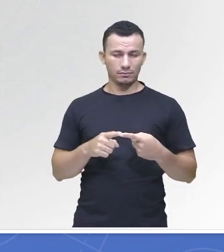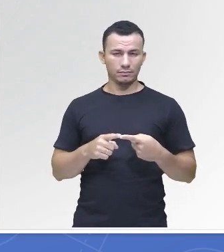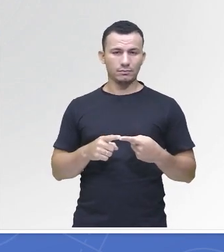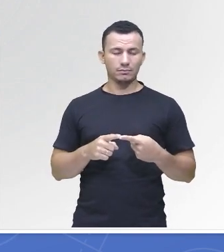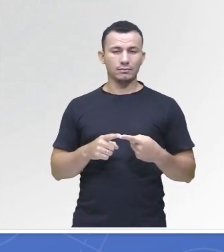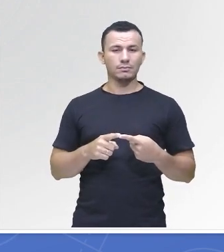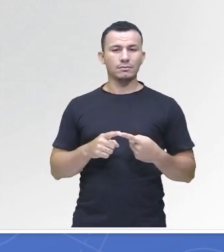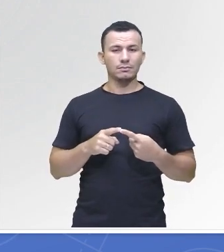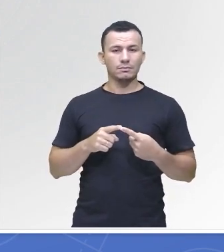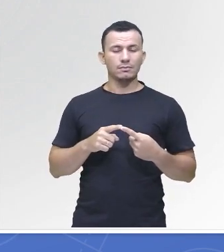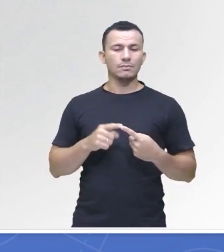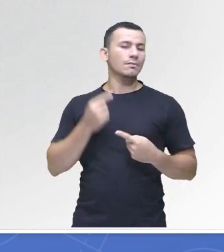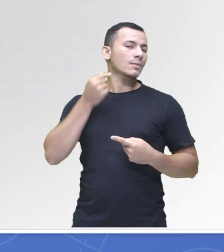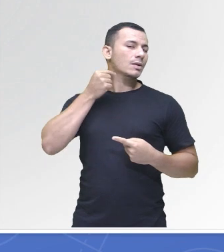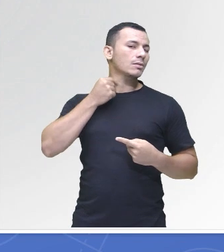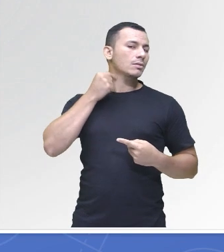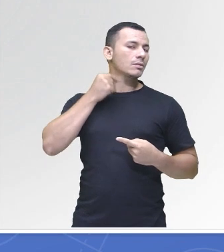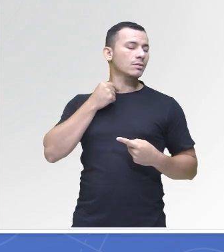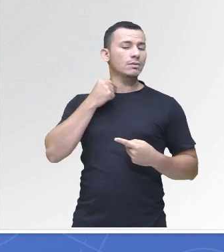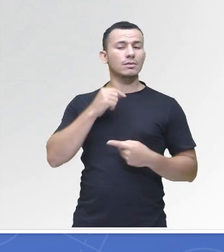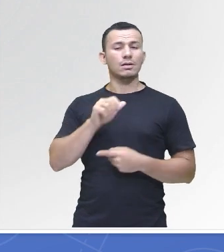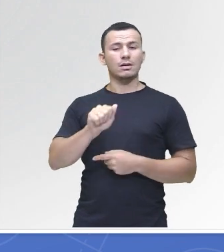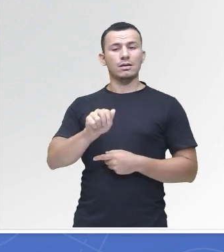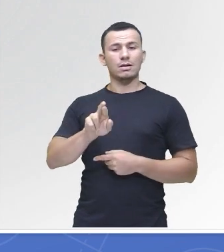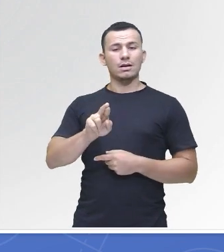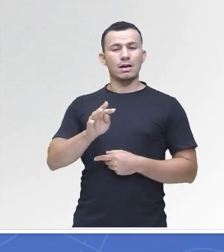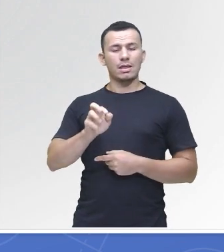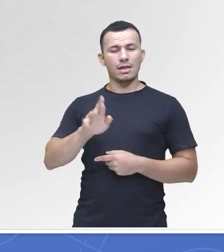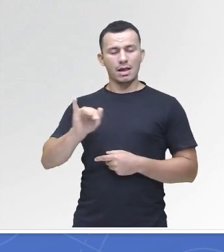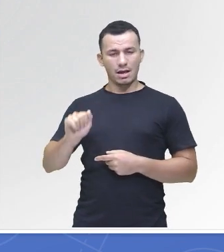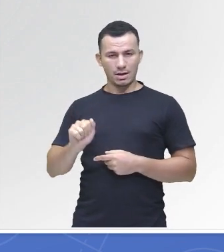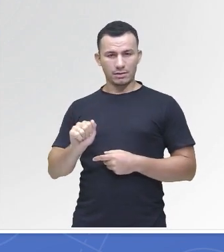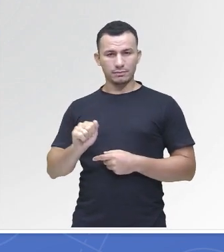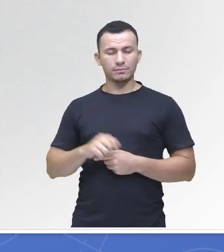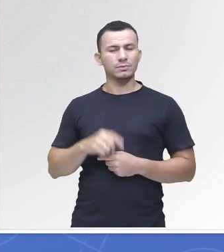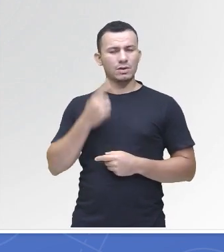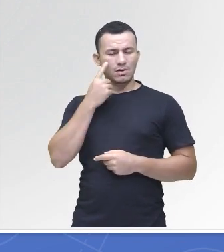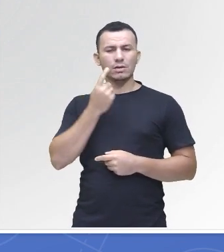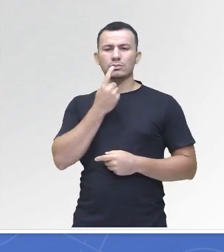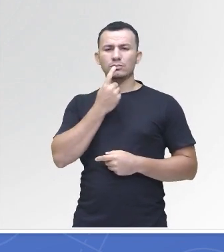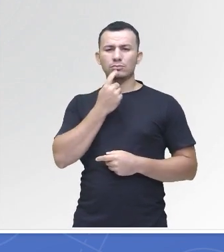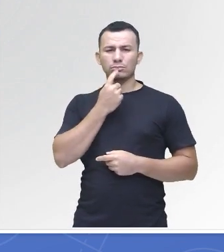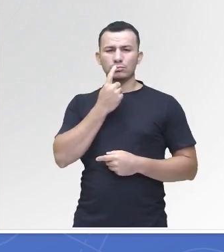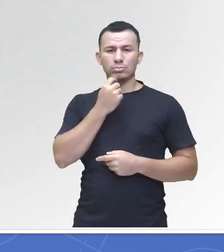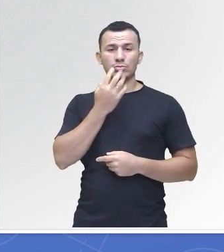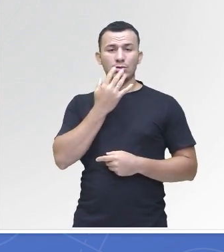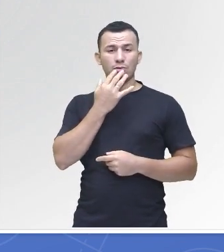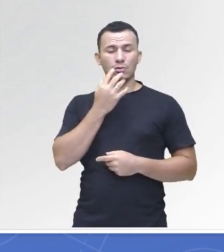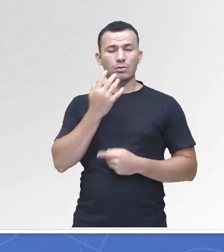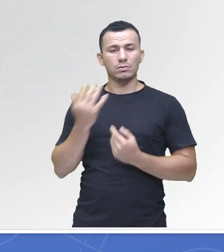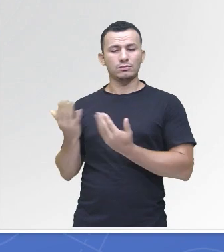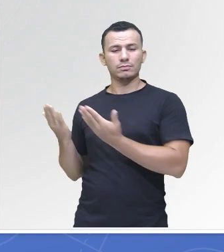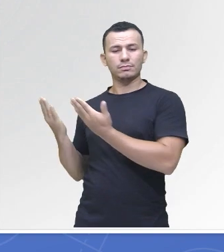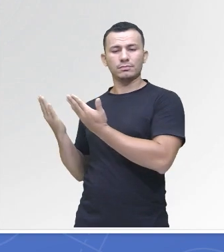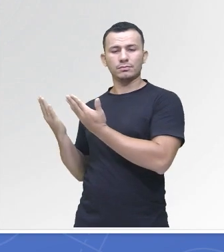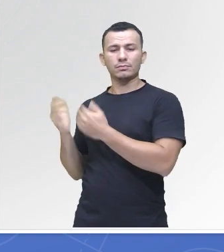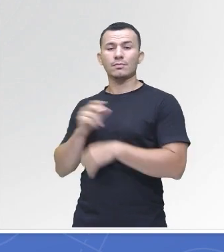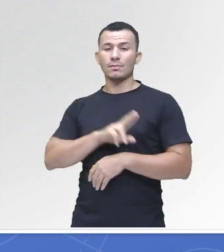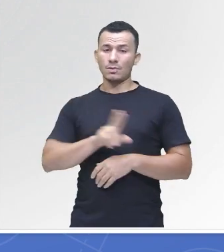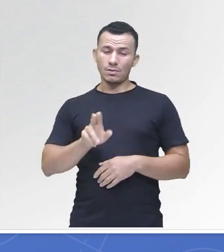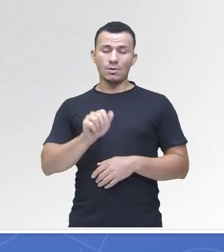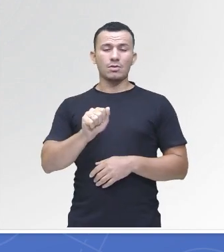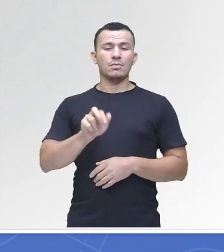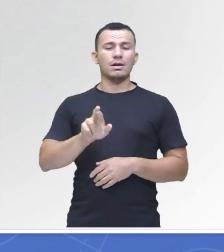as artérias, tá? Então, aqui em vermelho, a gente tem a representação da artéria e um pouco da sua